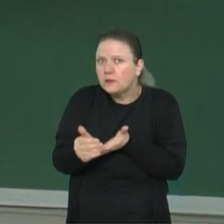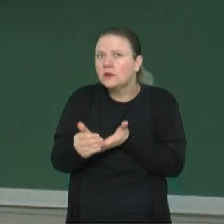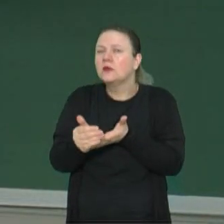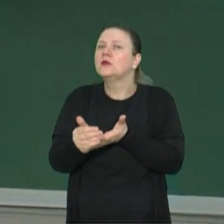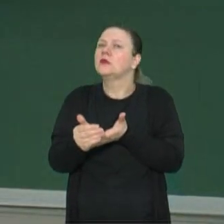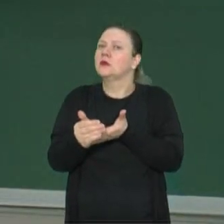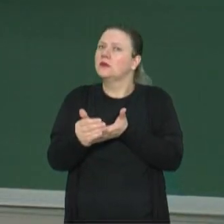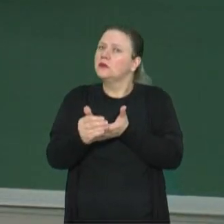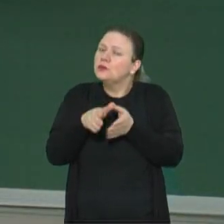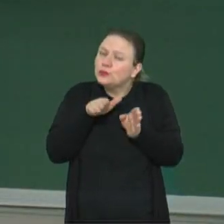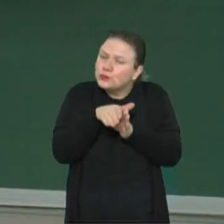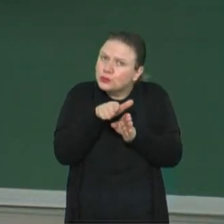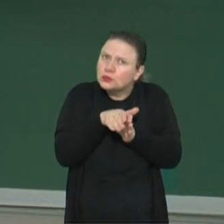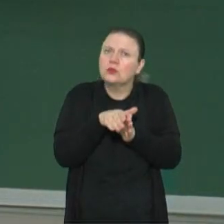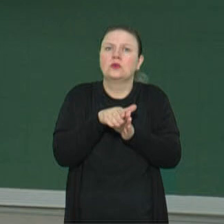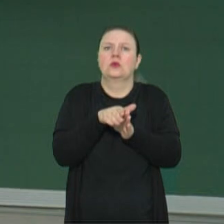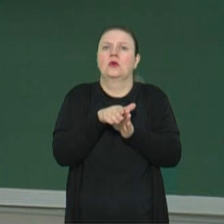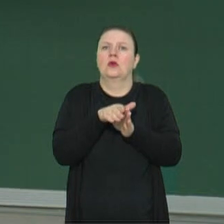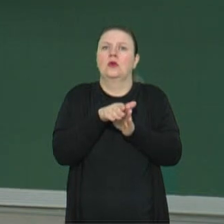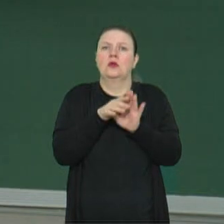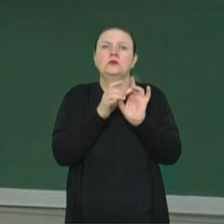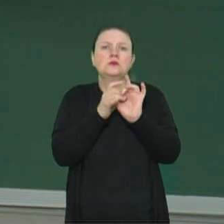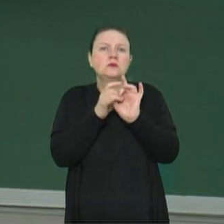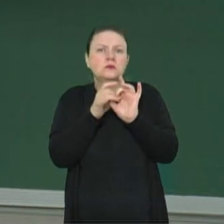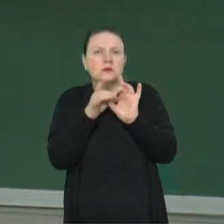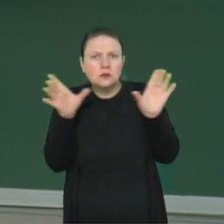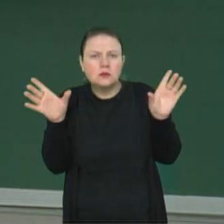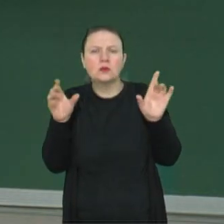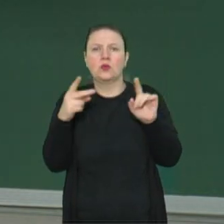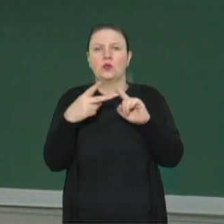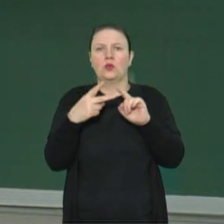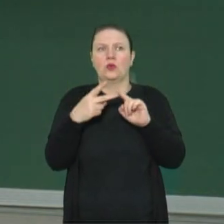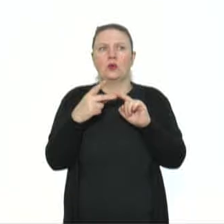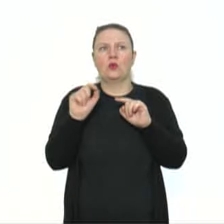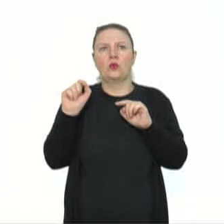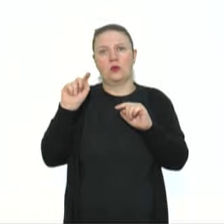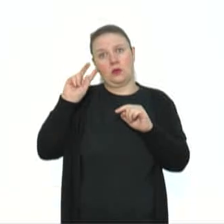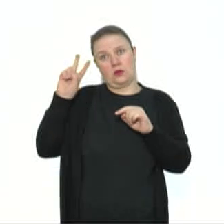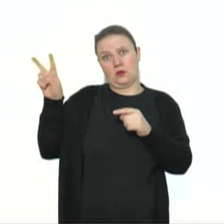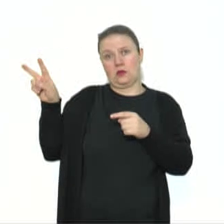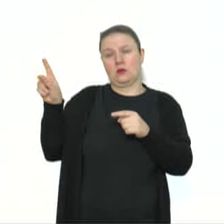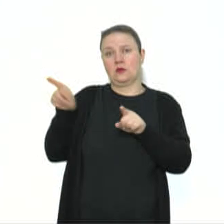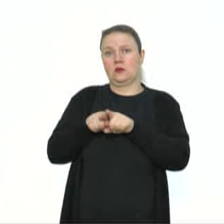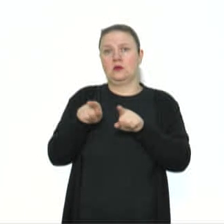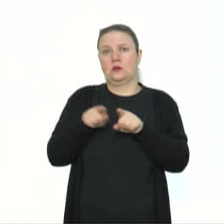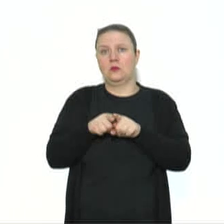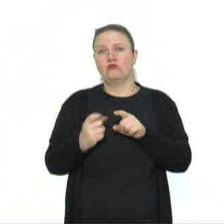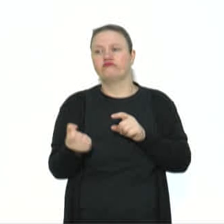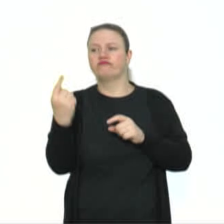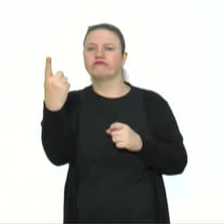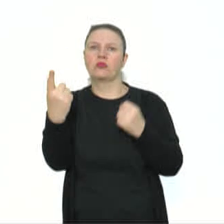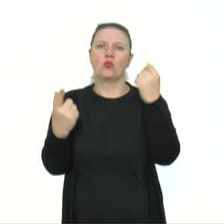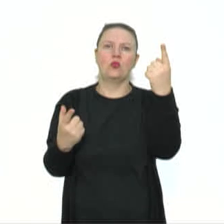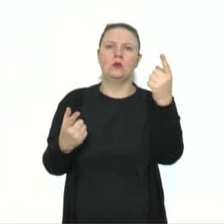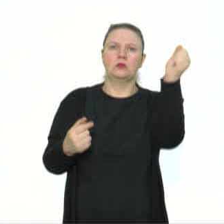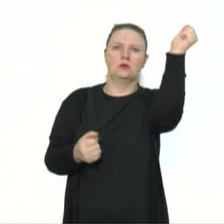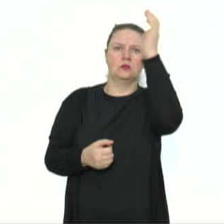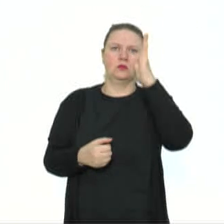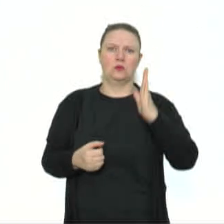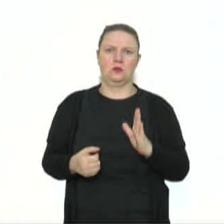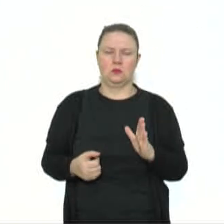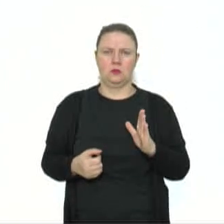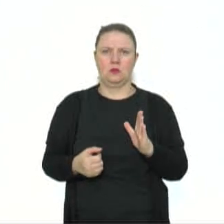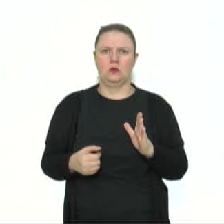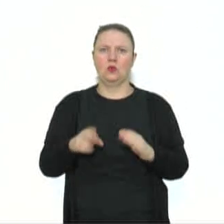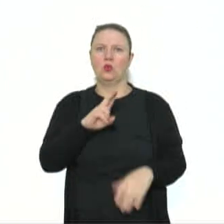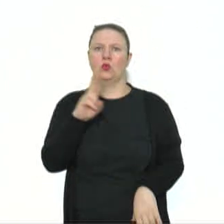isso aqui. A livre ou a artificial, que são as duas que nós vamos ver a seguir. Então, a livre também, alguns aqui no Brasil, acabam chamando de